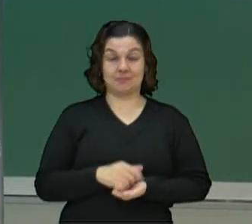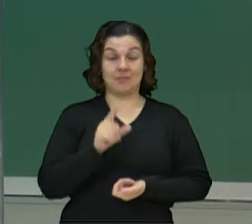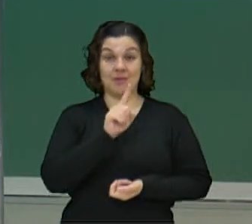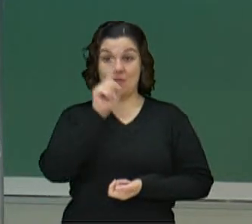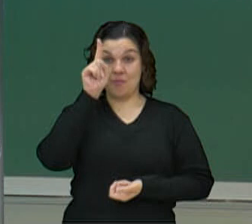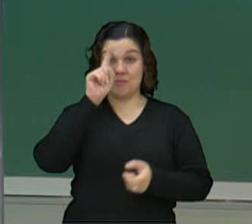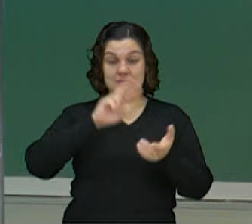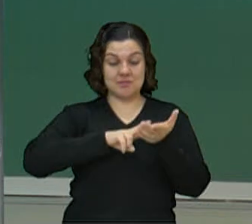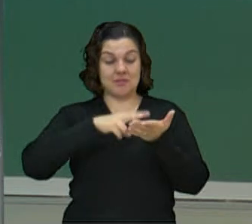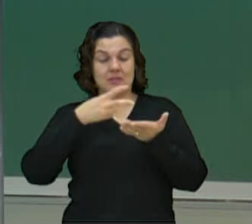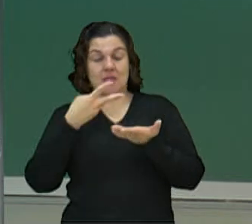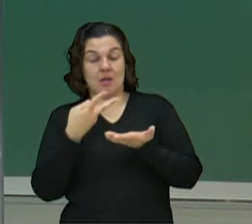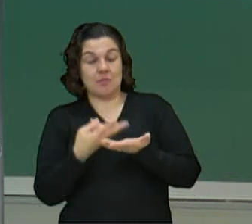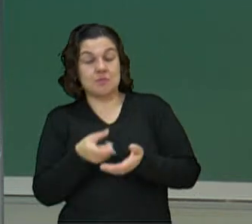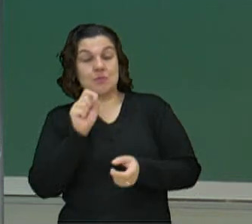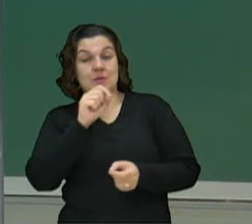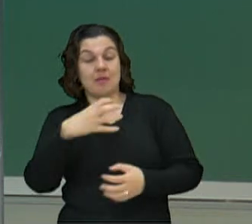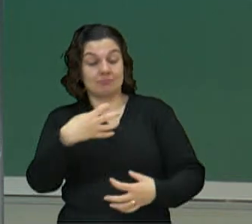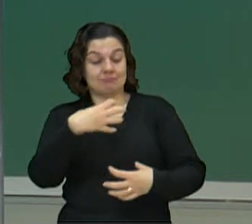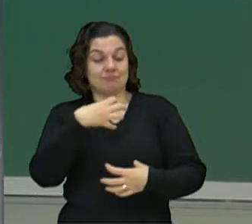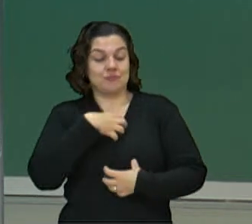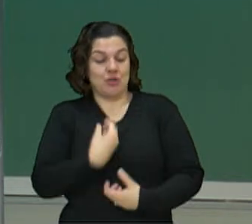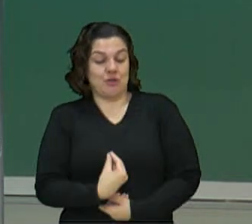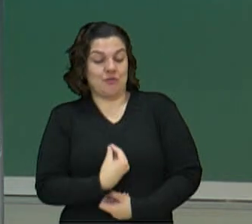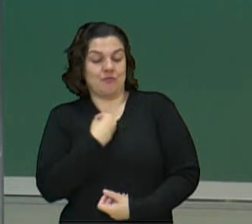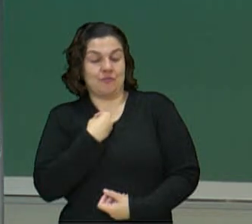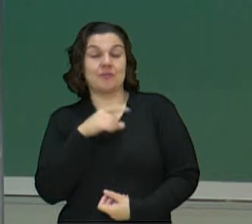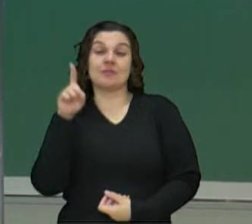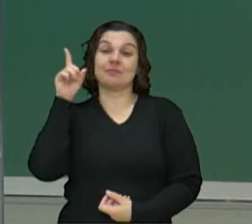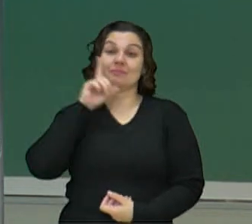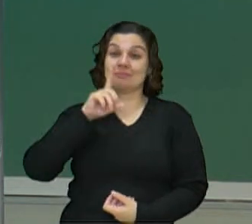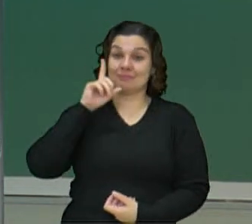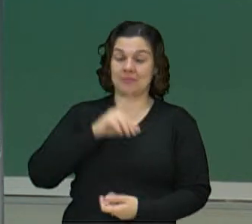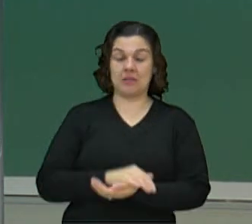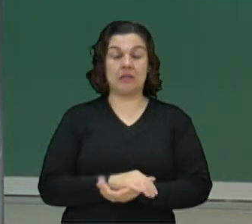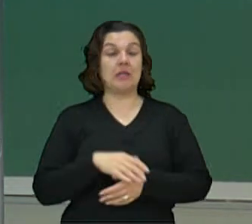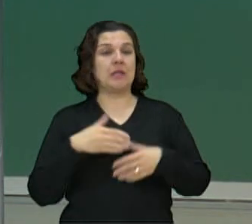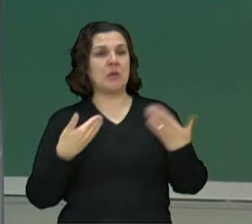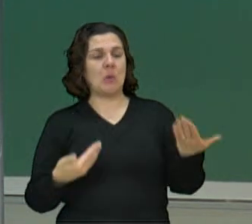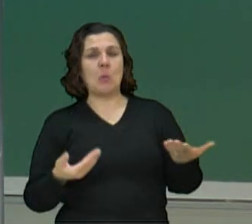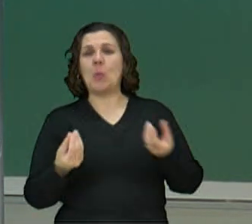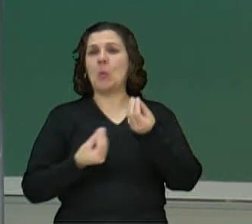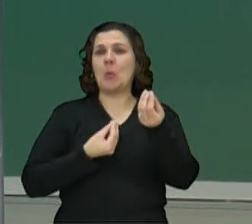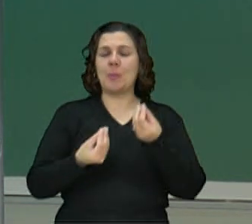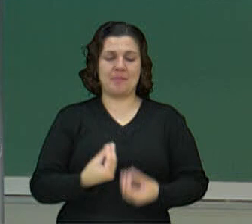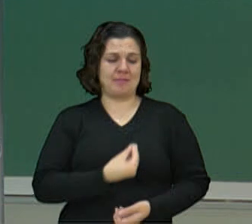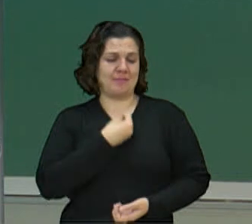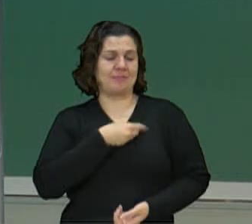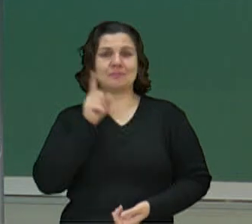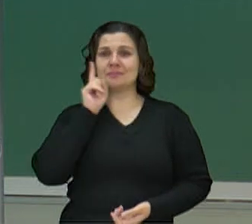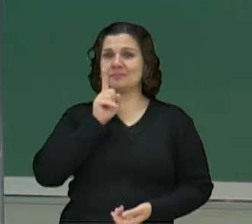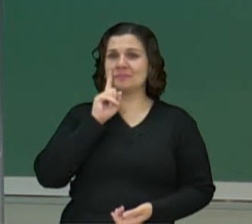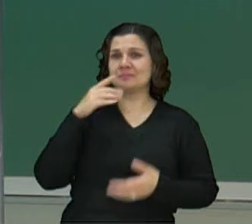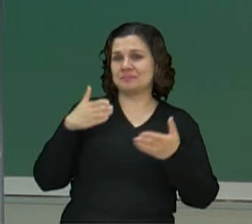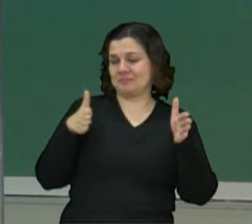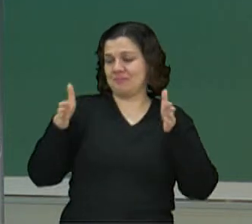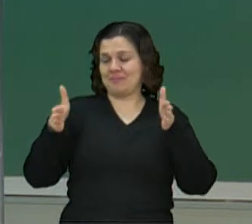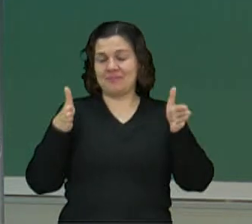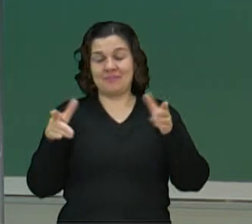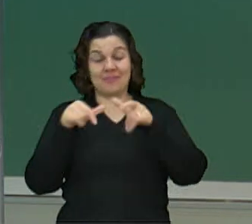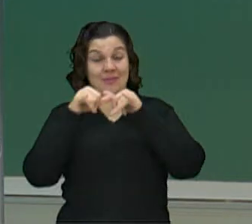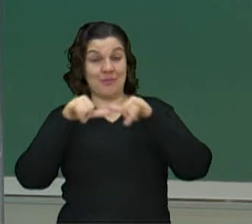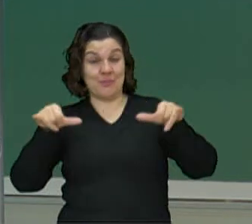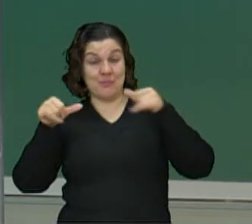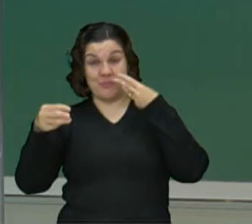life. Estilo de vida americano, modo de vida americano. Qual era o modo de viver do americano, então, nessa